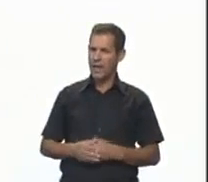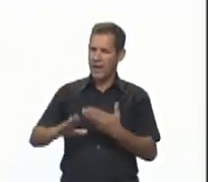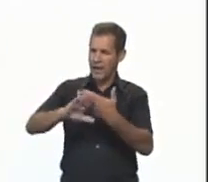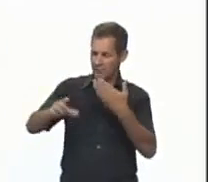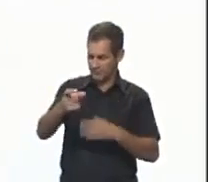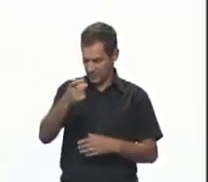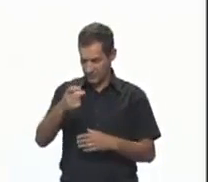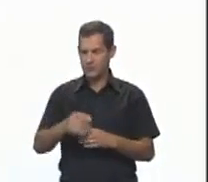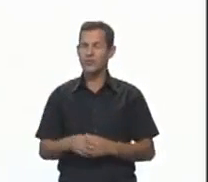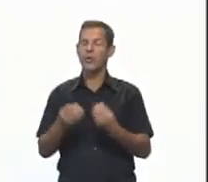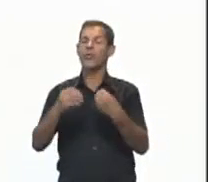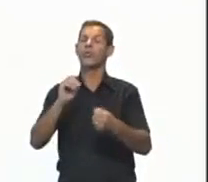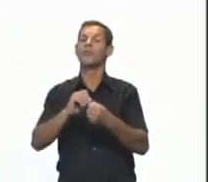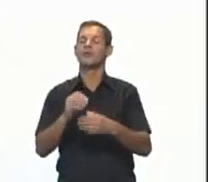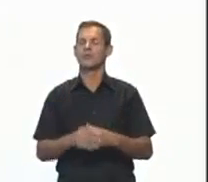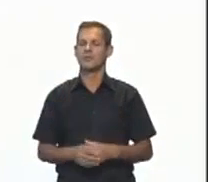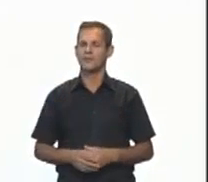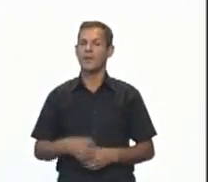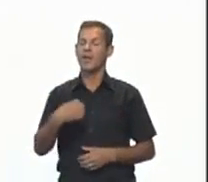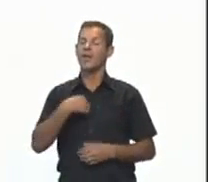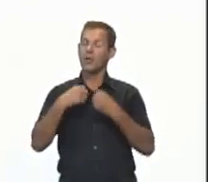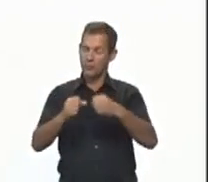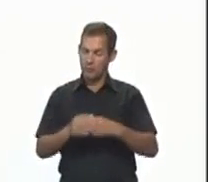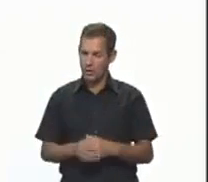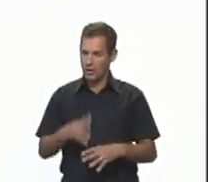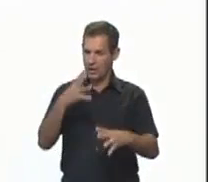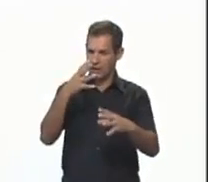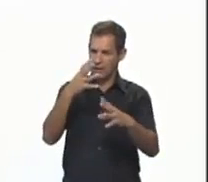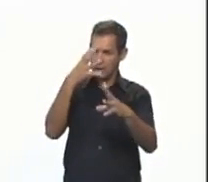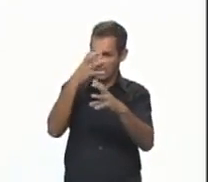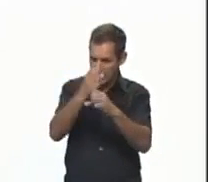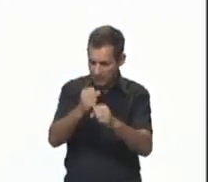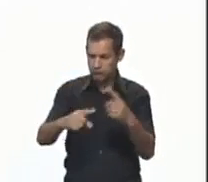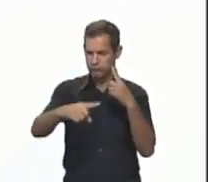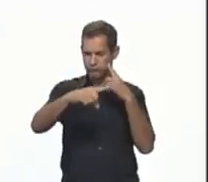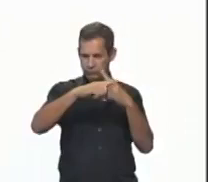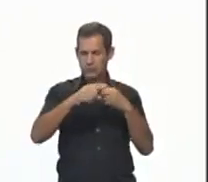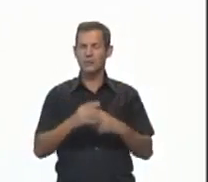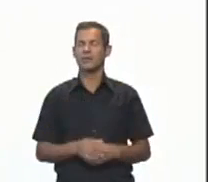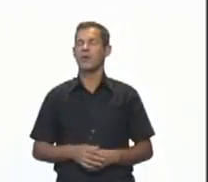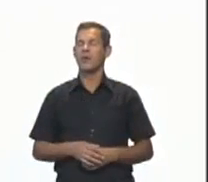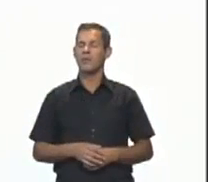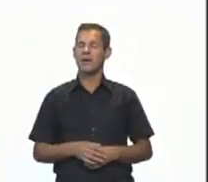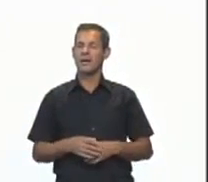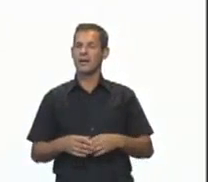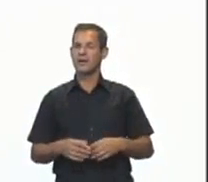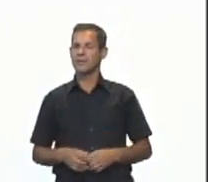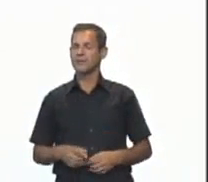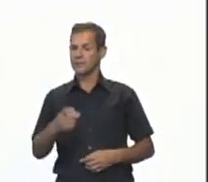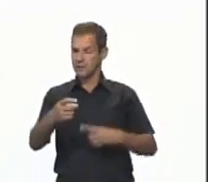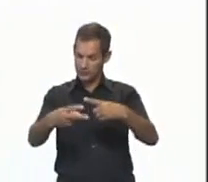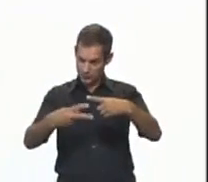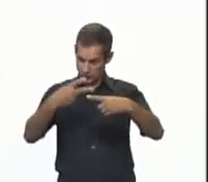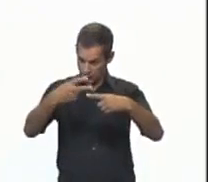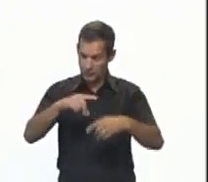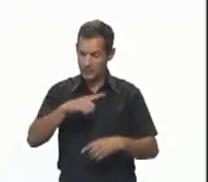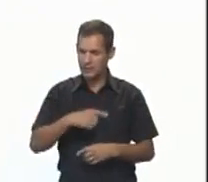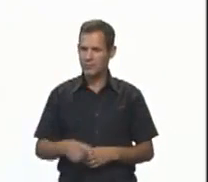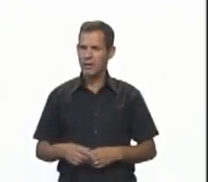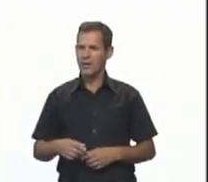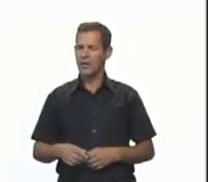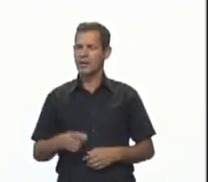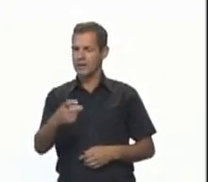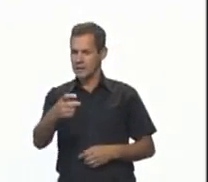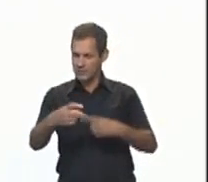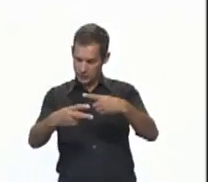o x. Como que eu faço isso? Eu posso somar x ao quadrado de ambos os lados da igualdade. Então, nós vamos ter x